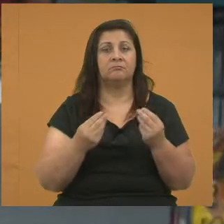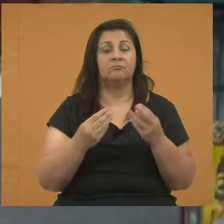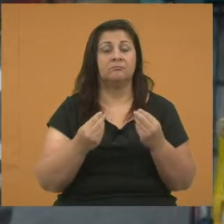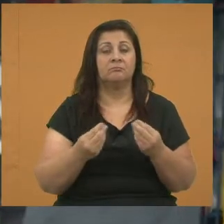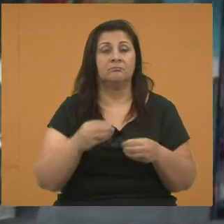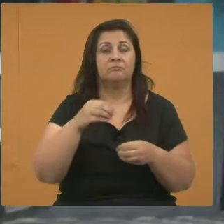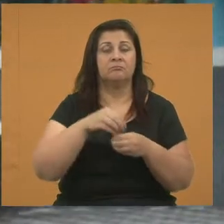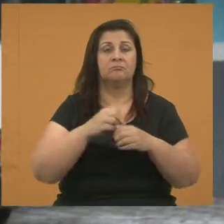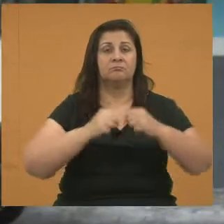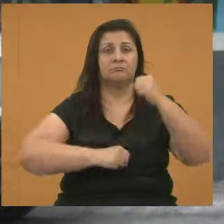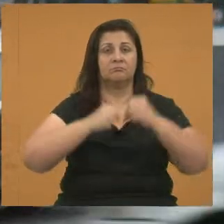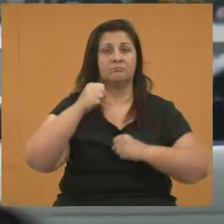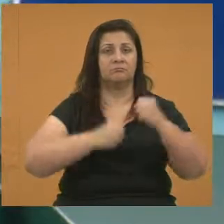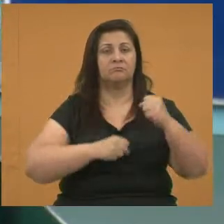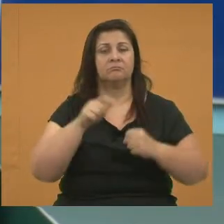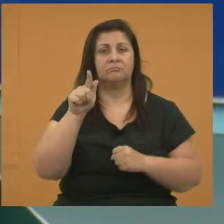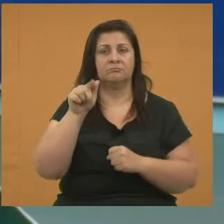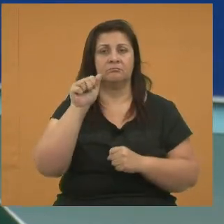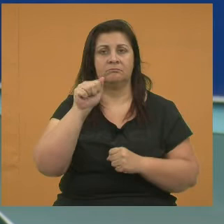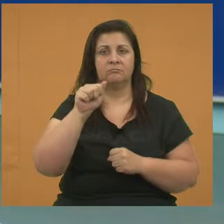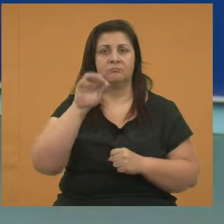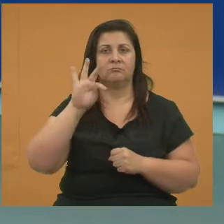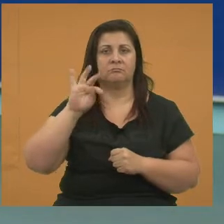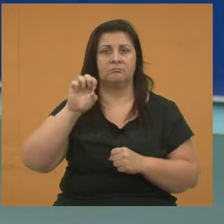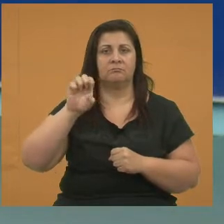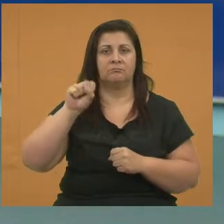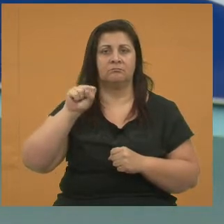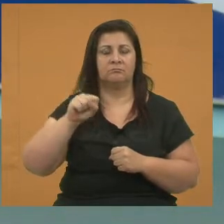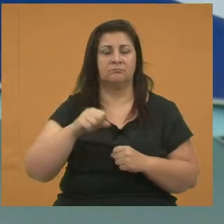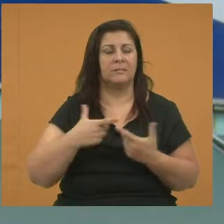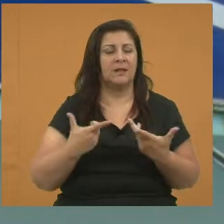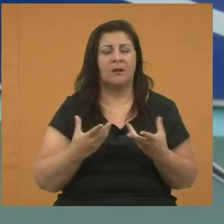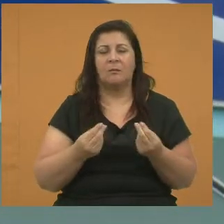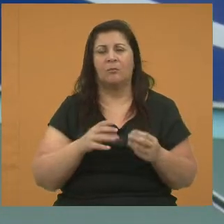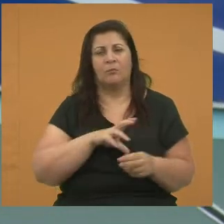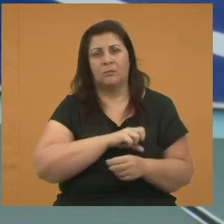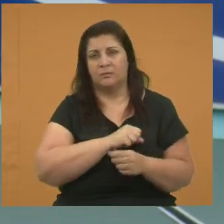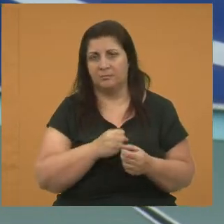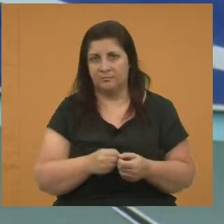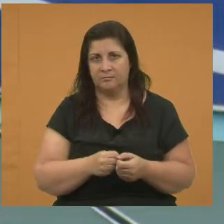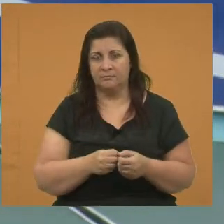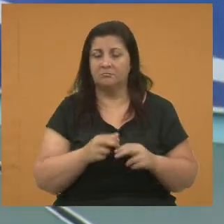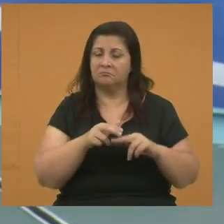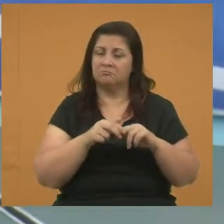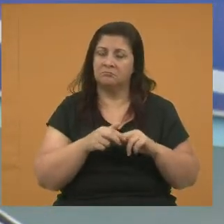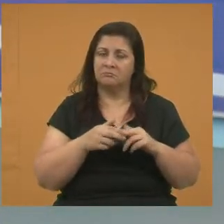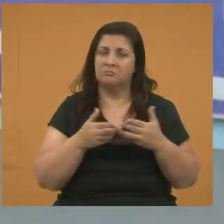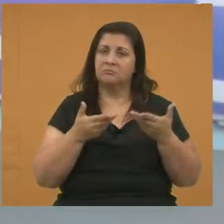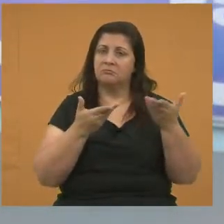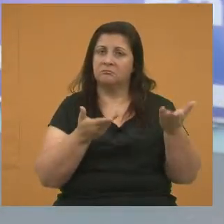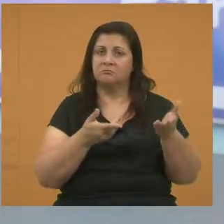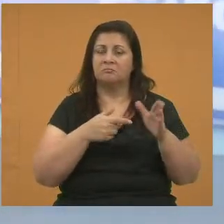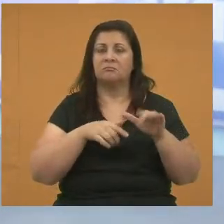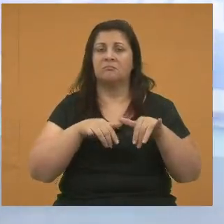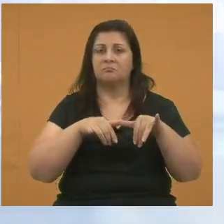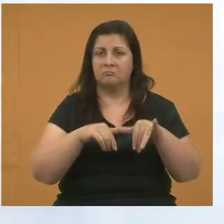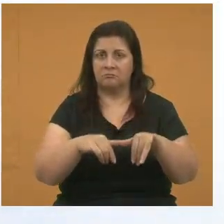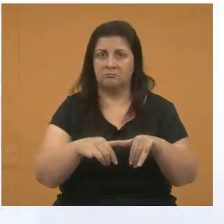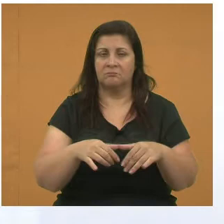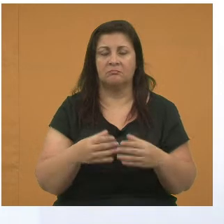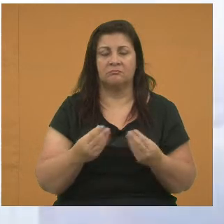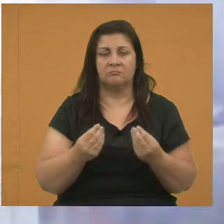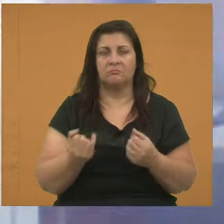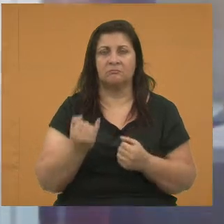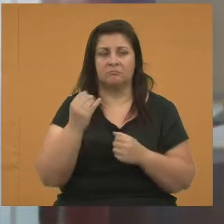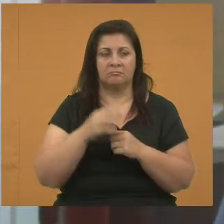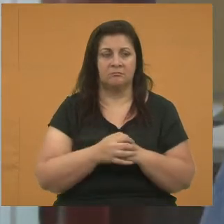muito querida. E por isso eu estou indicando o Mercadinho Tomazini, que é uma tradição na cidade de Jacareí.